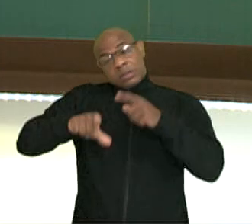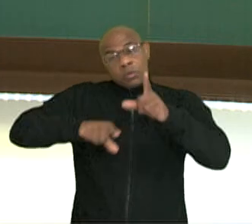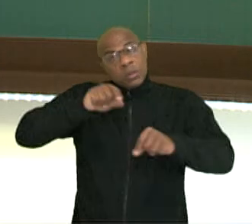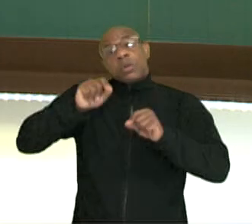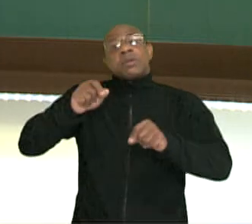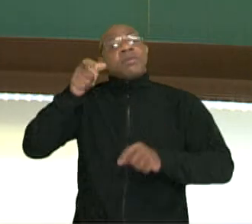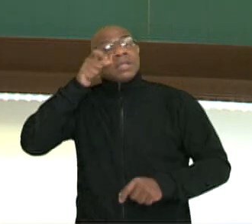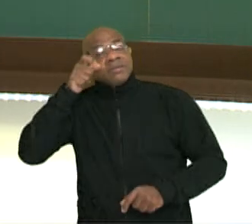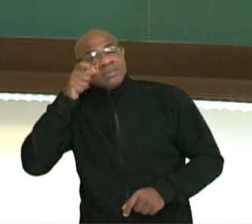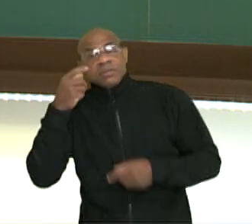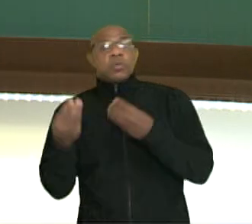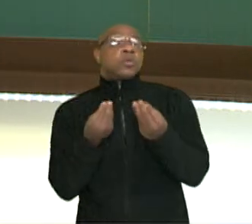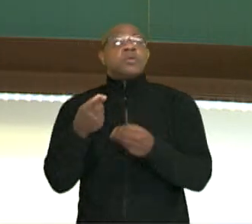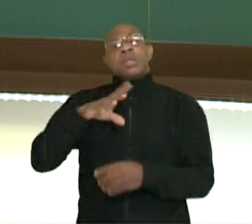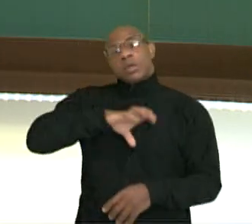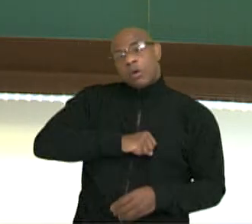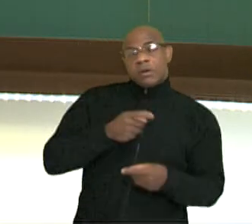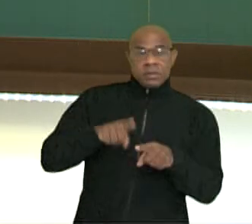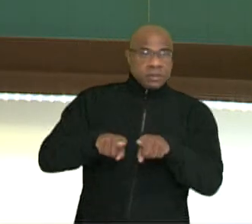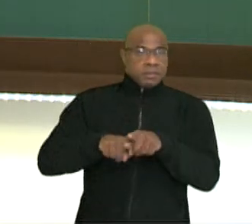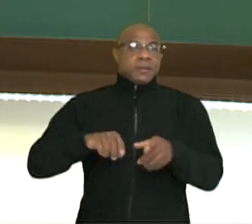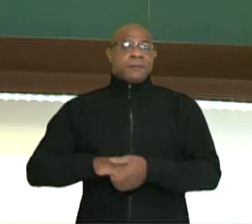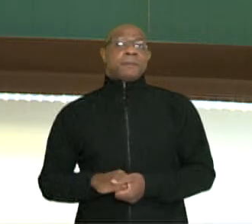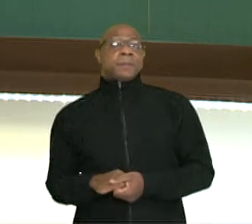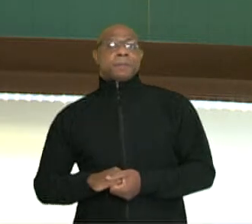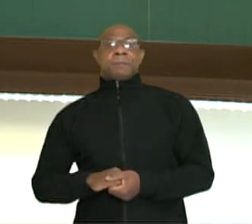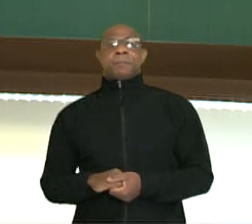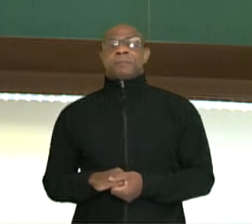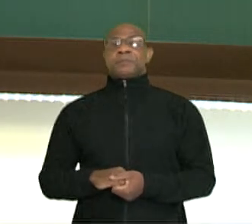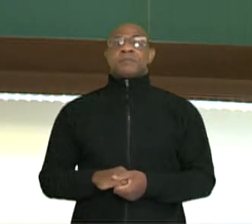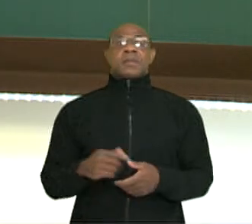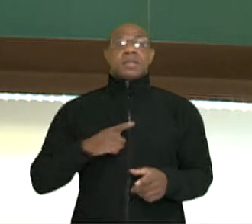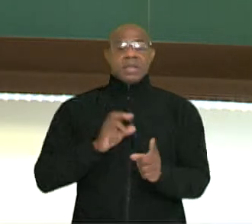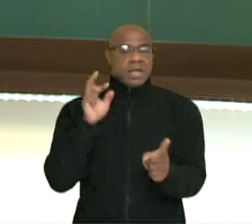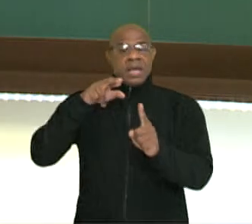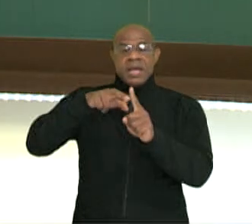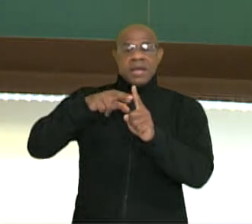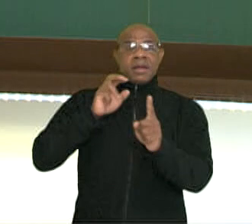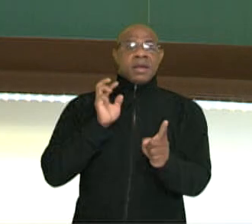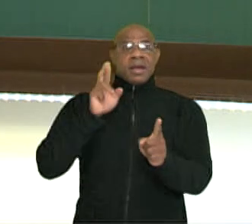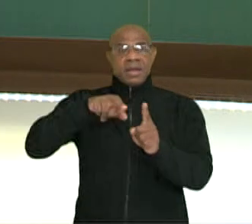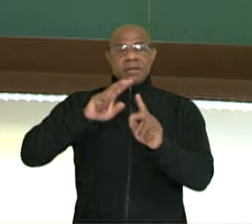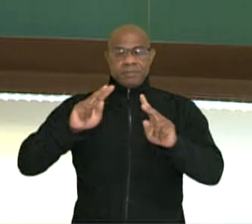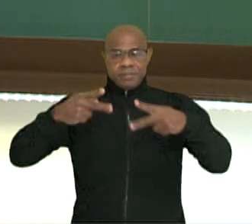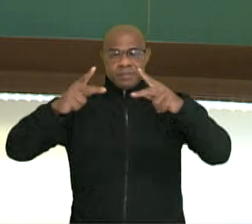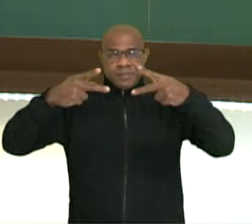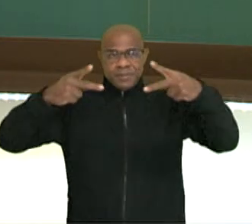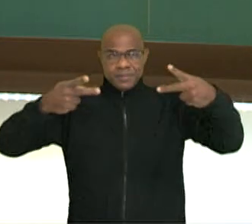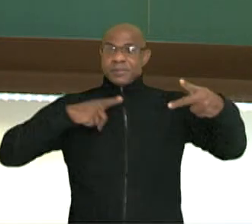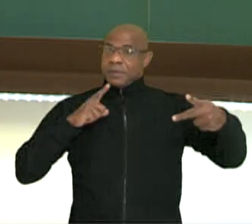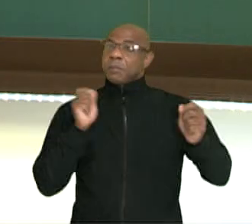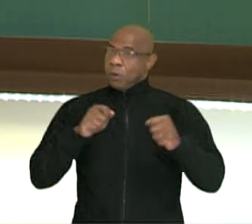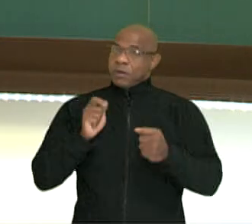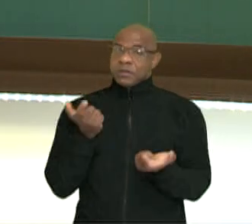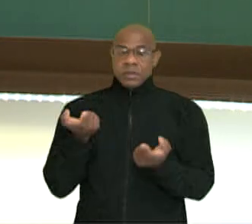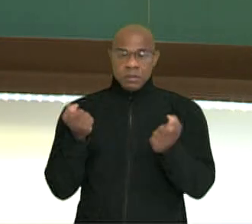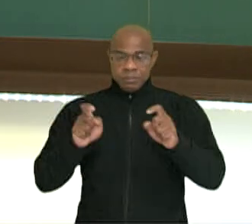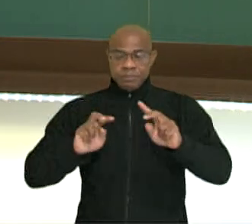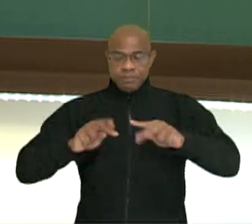você vai, né, seguir. Certo? Tranquilinho? Beleza. Então, aqui a gente tem mais algumas referências, se você